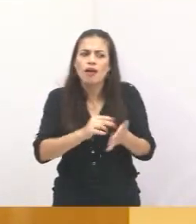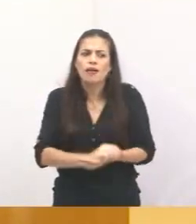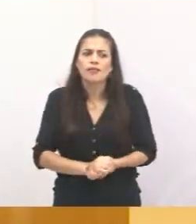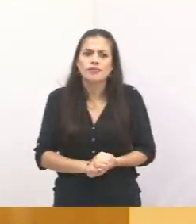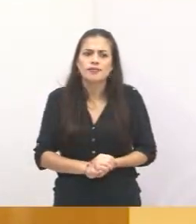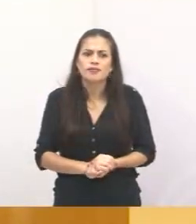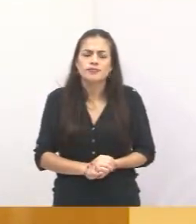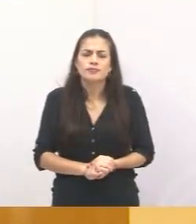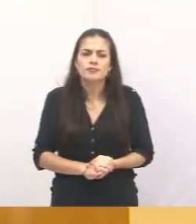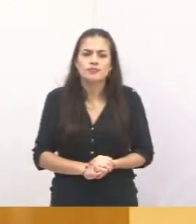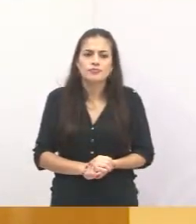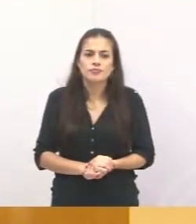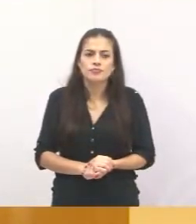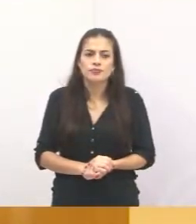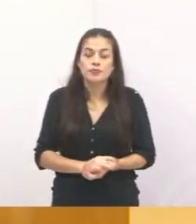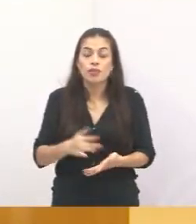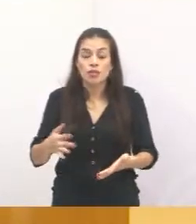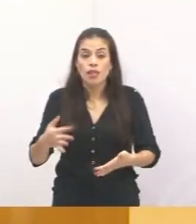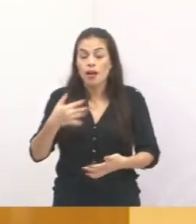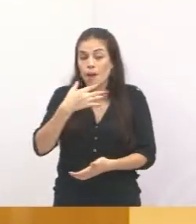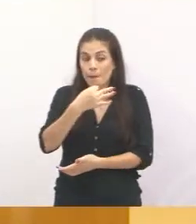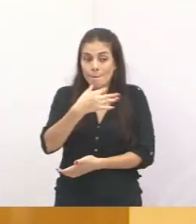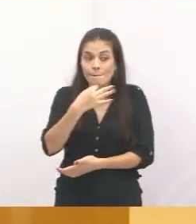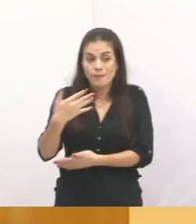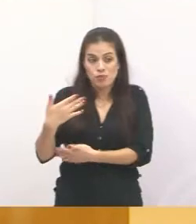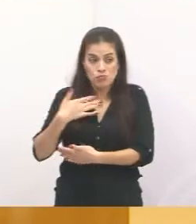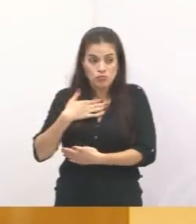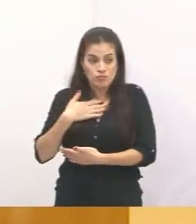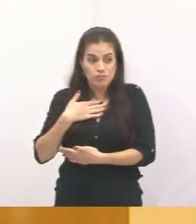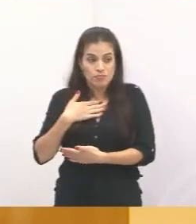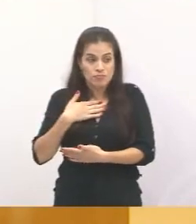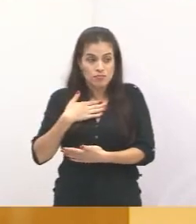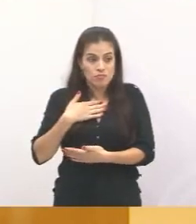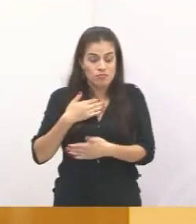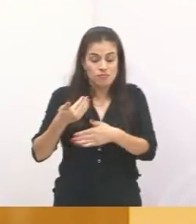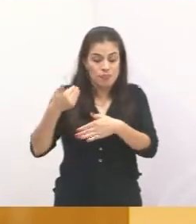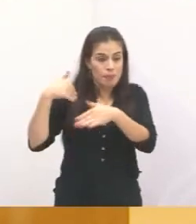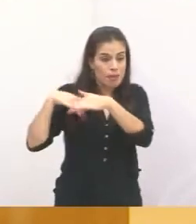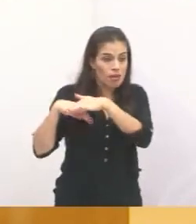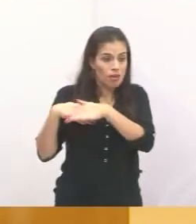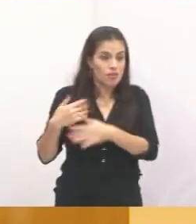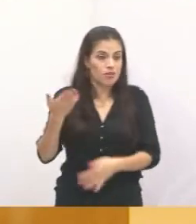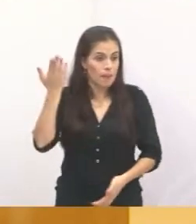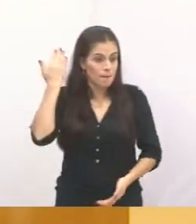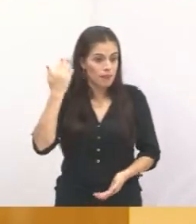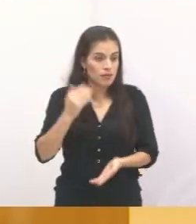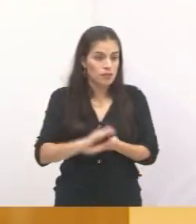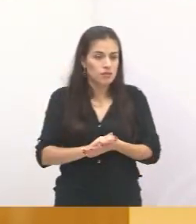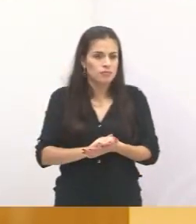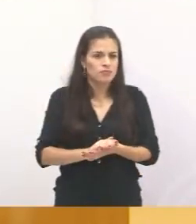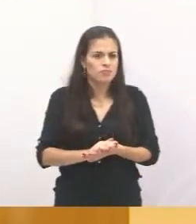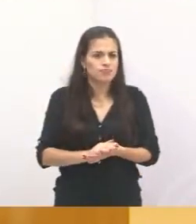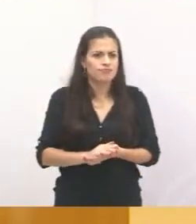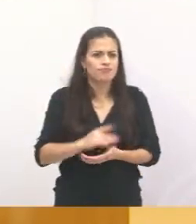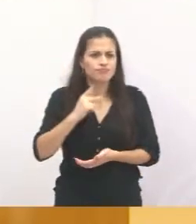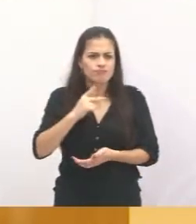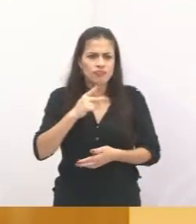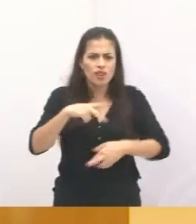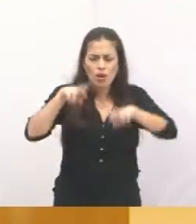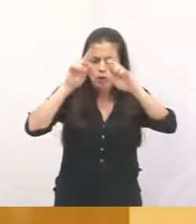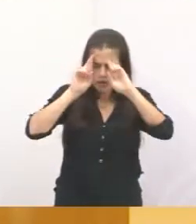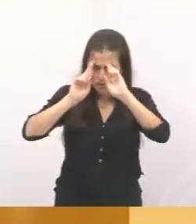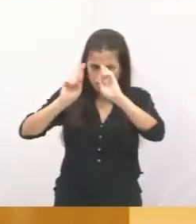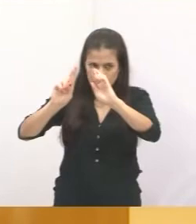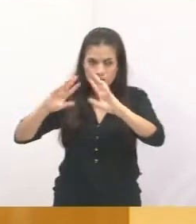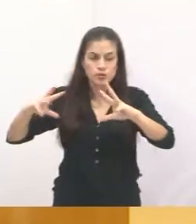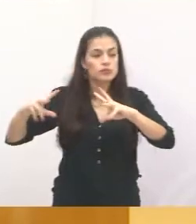dizer para quem comentou isso comigo, né, nos bastidores, dizer assim, que eu respeito